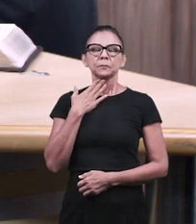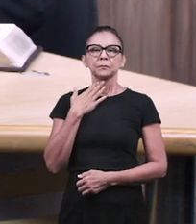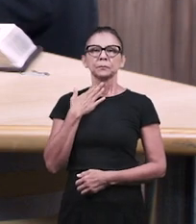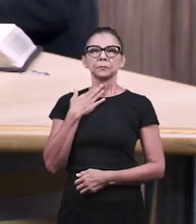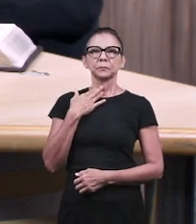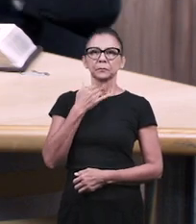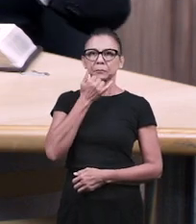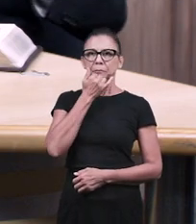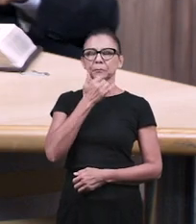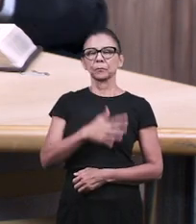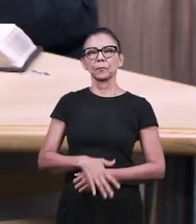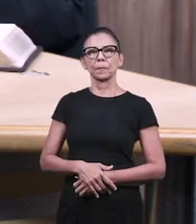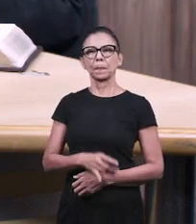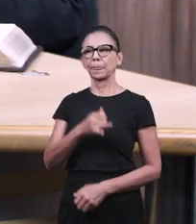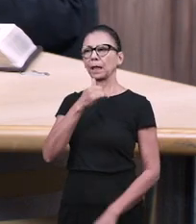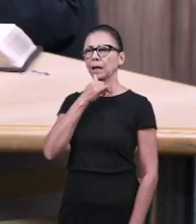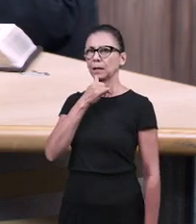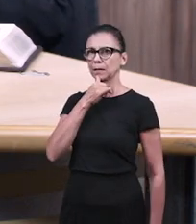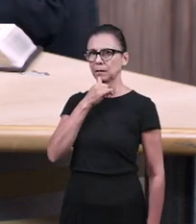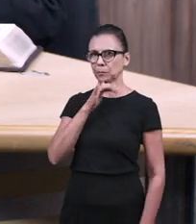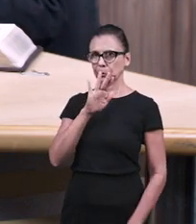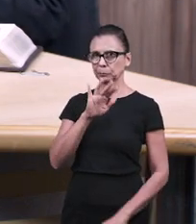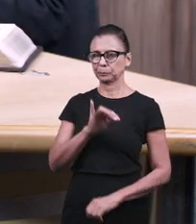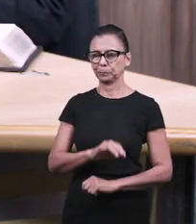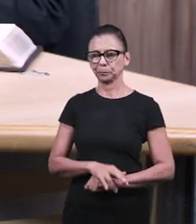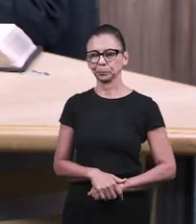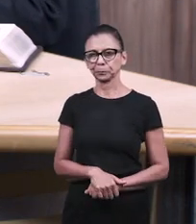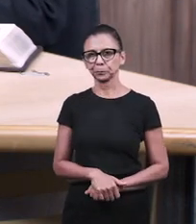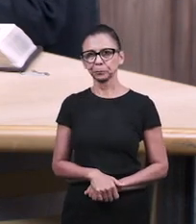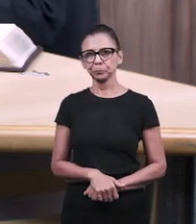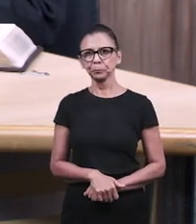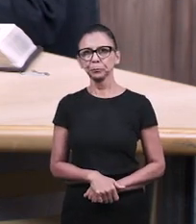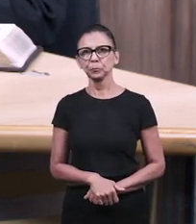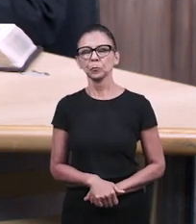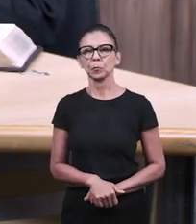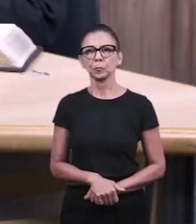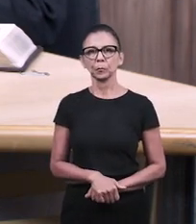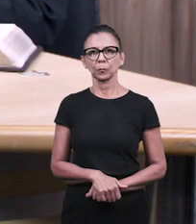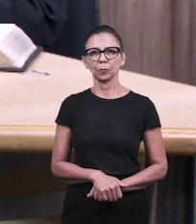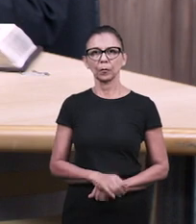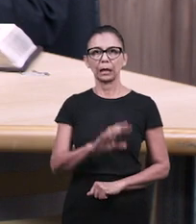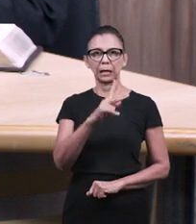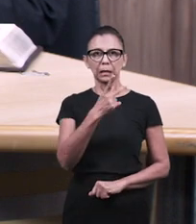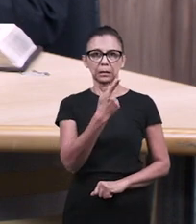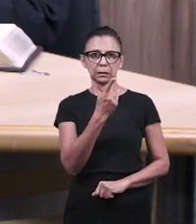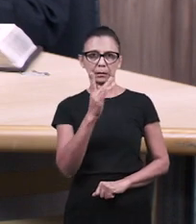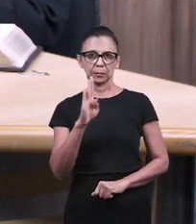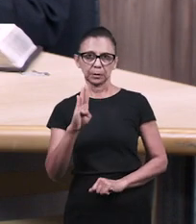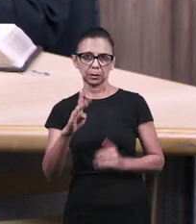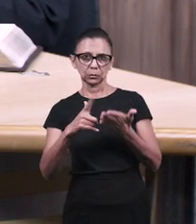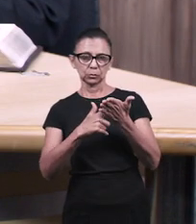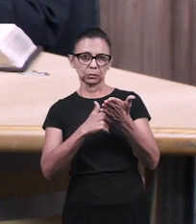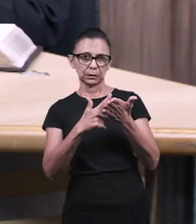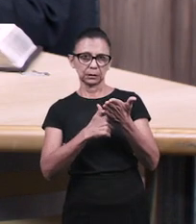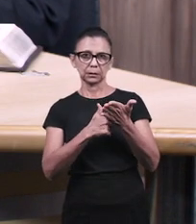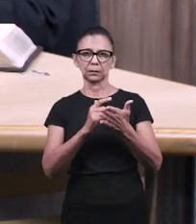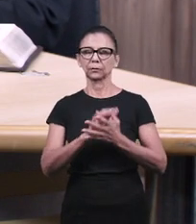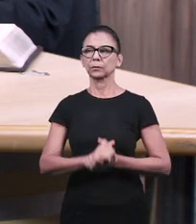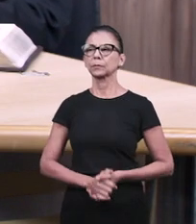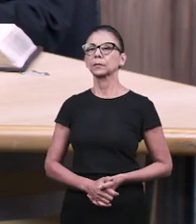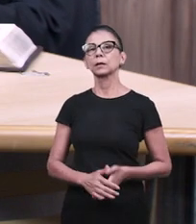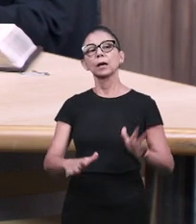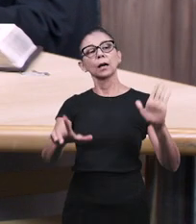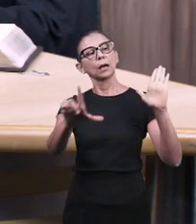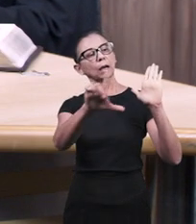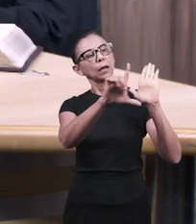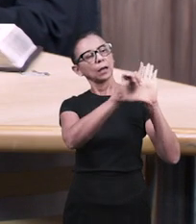Olha, um exemplo do que nós estamos falando aqui. Tudo em Hebreus, aqui está em Hebreus. Porque